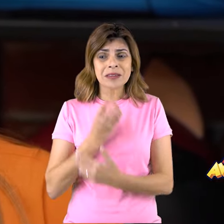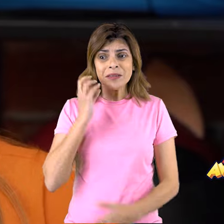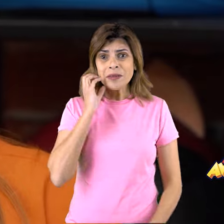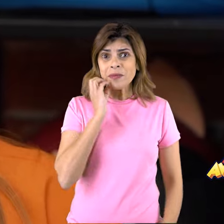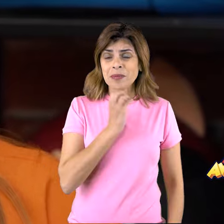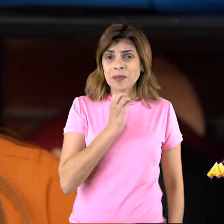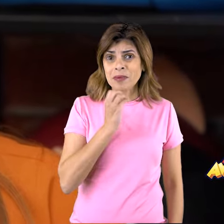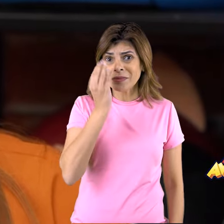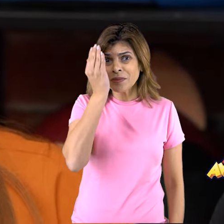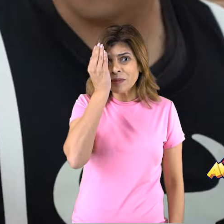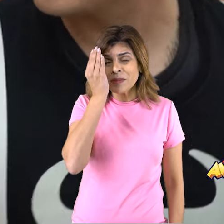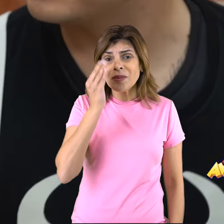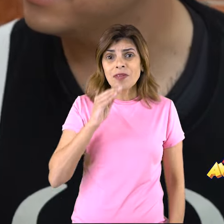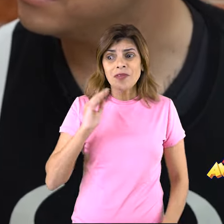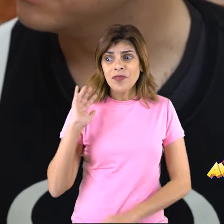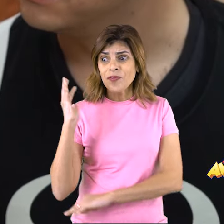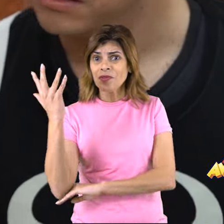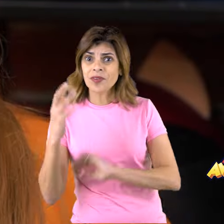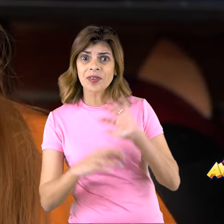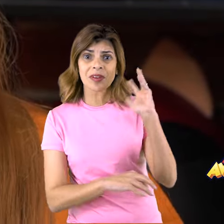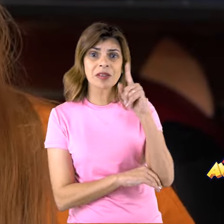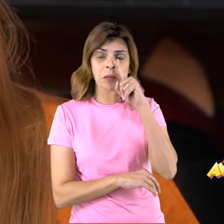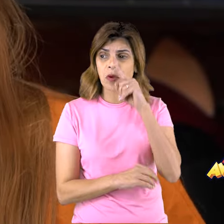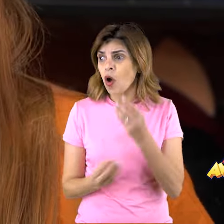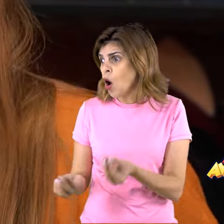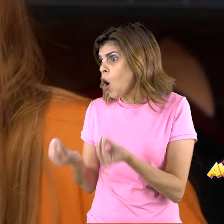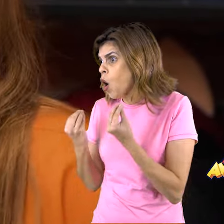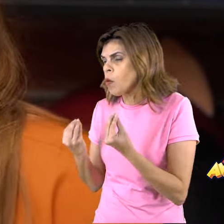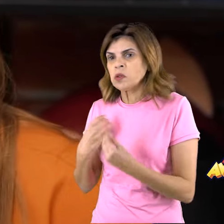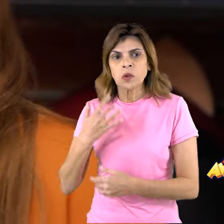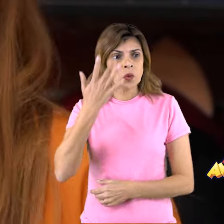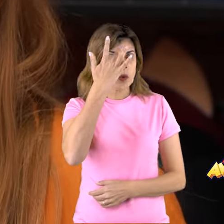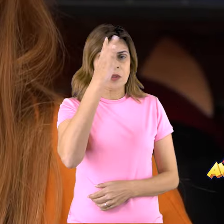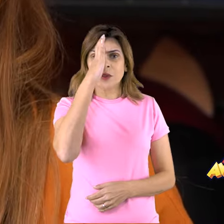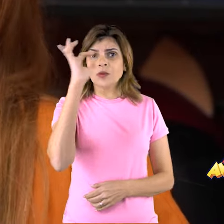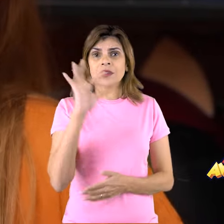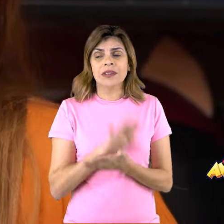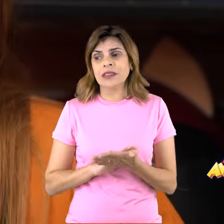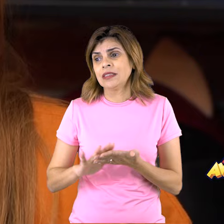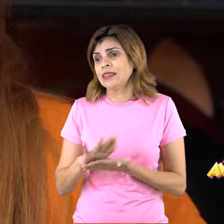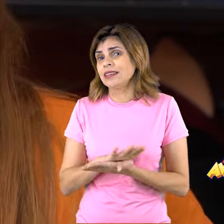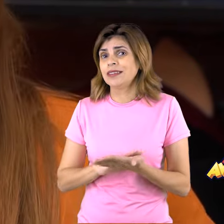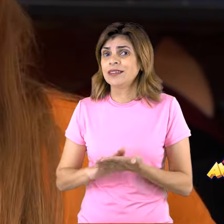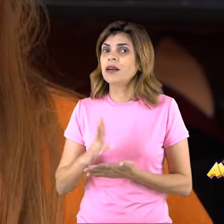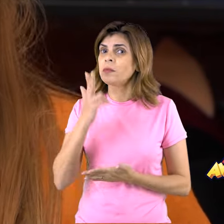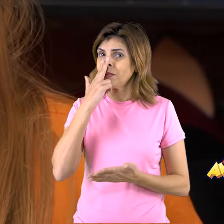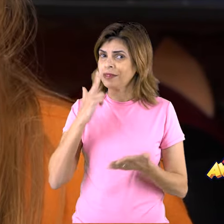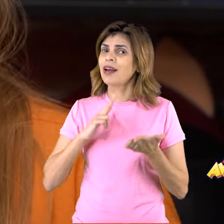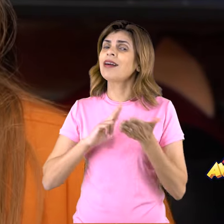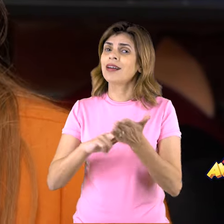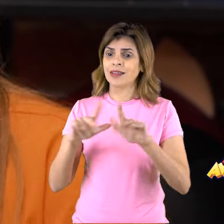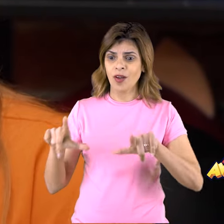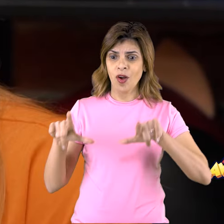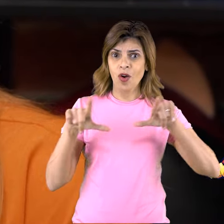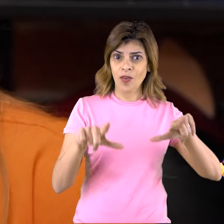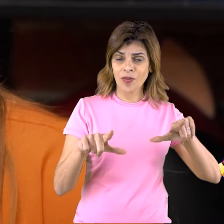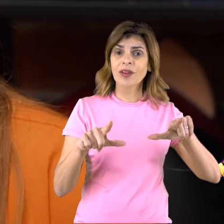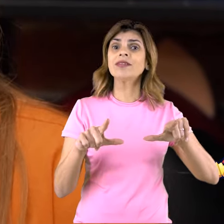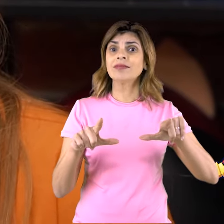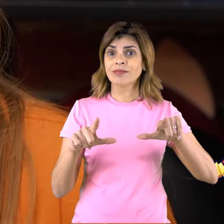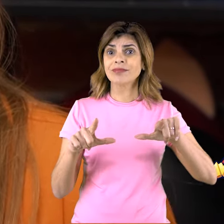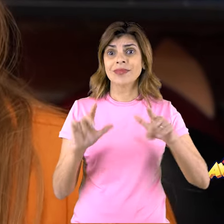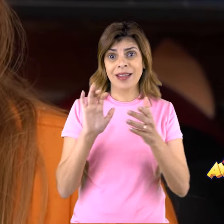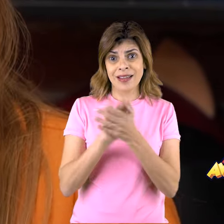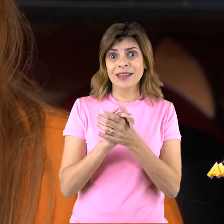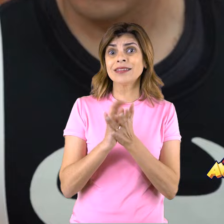azul da floresta do perigo como assim eu não sei eu não tô entendendo nada eu só sei que essa carta é um convite de casamento da aventureira